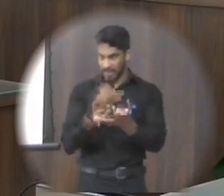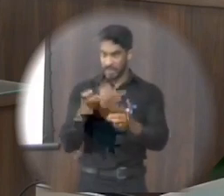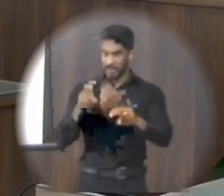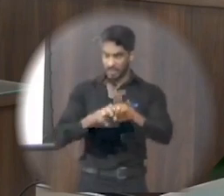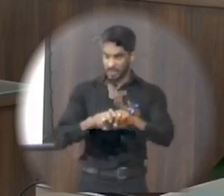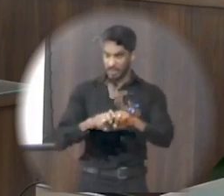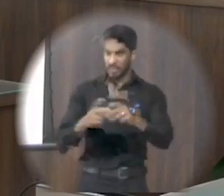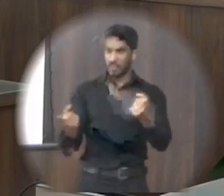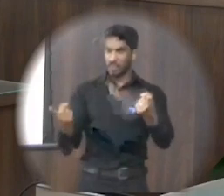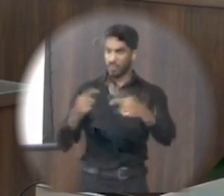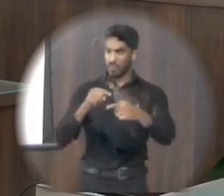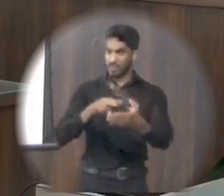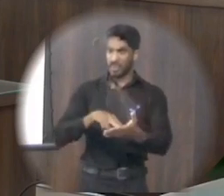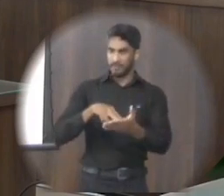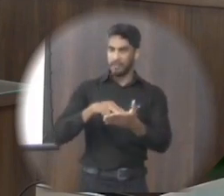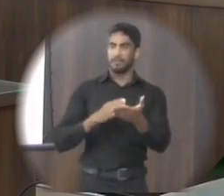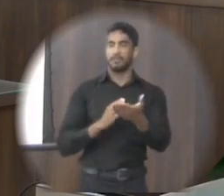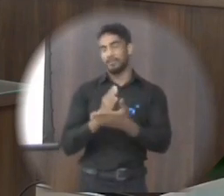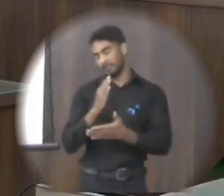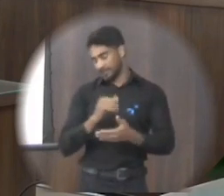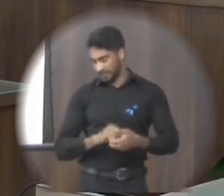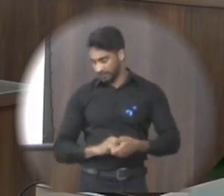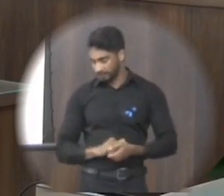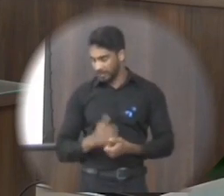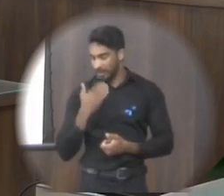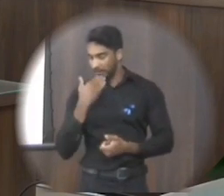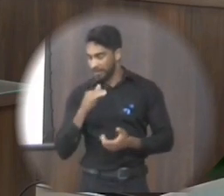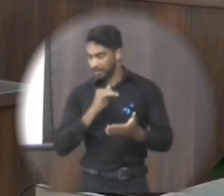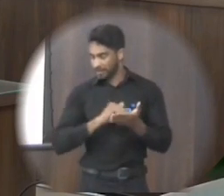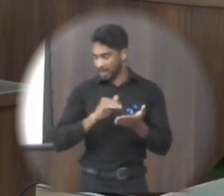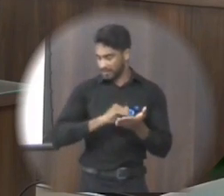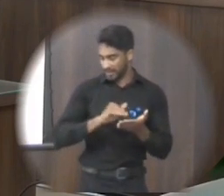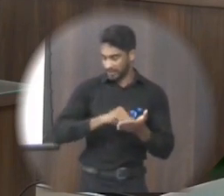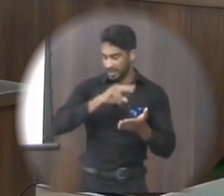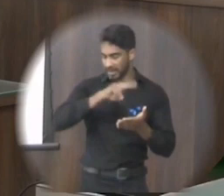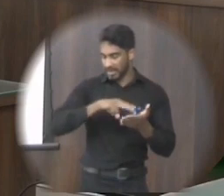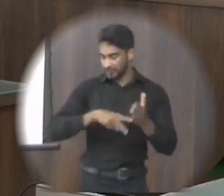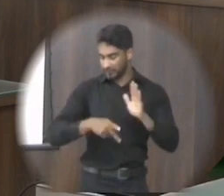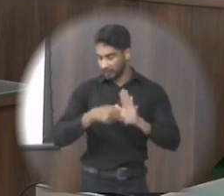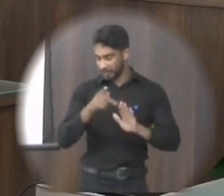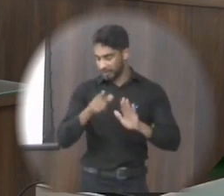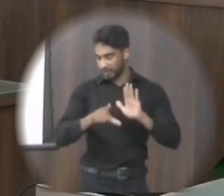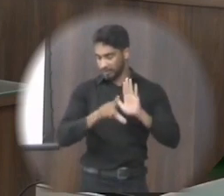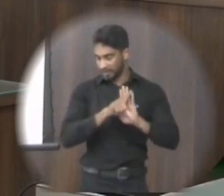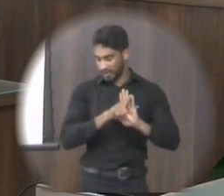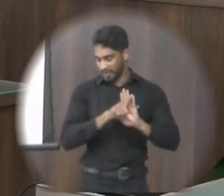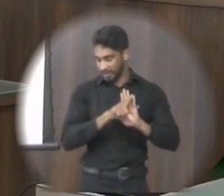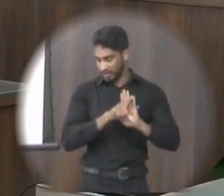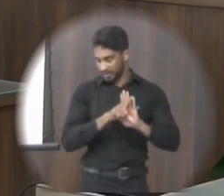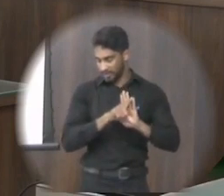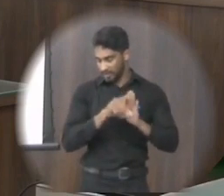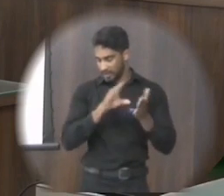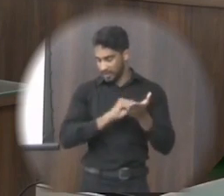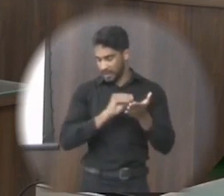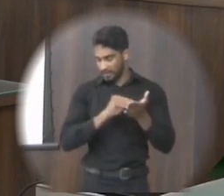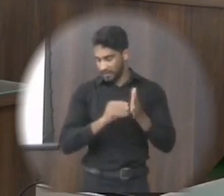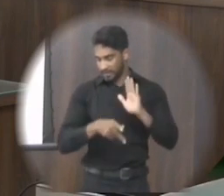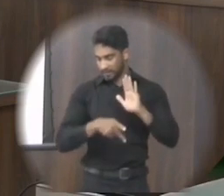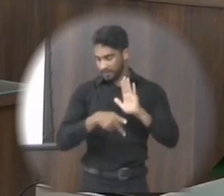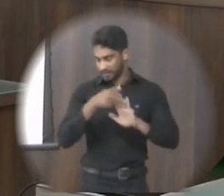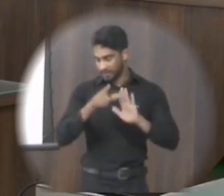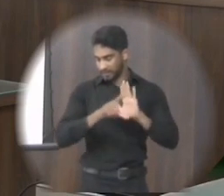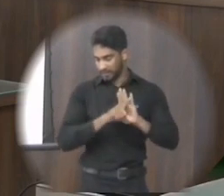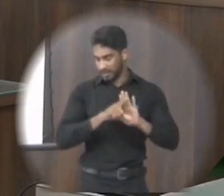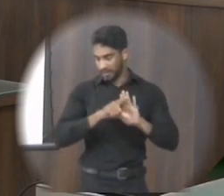levantem. Aprovado. Solicito ao senhor secretário que faça a leitura do projeto, da emenda do projeto de